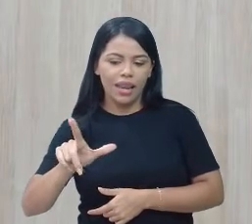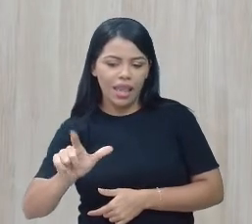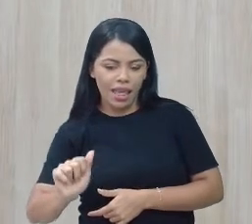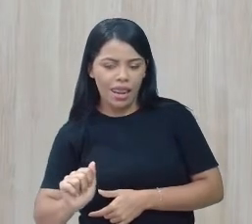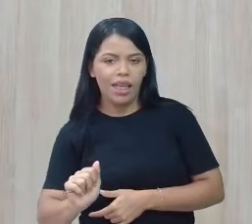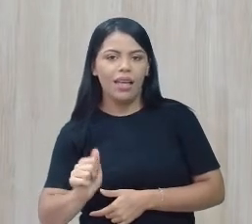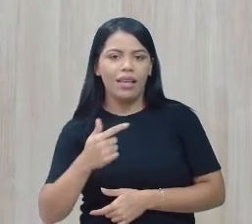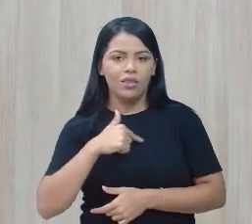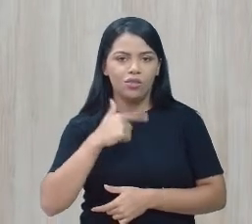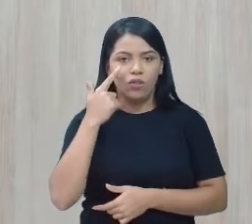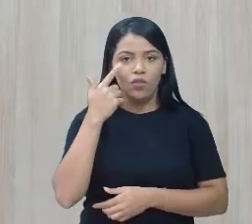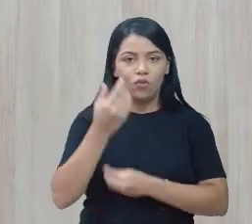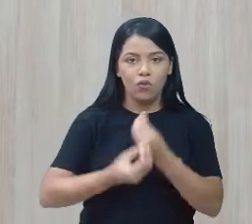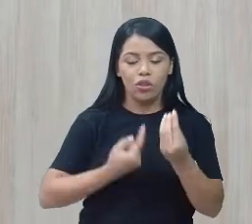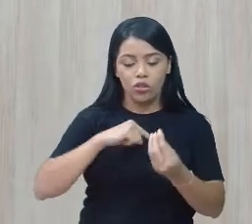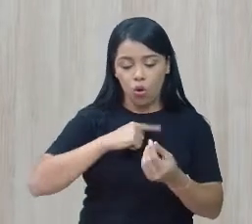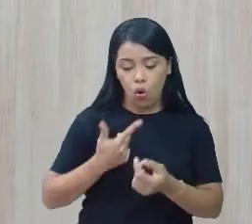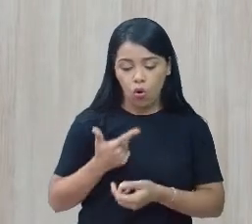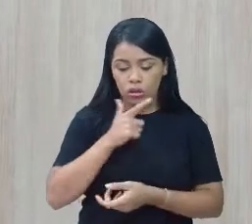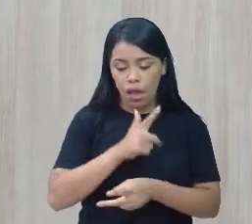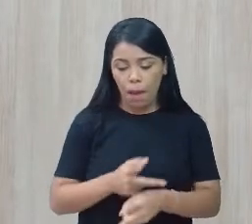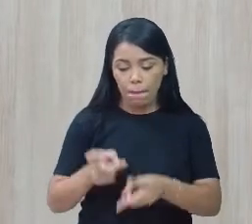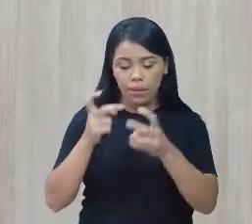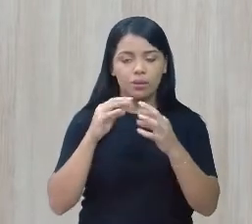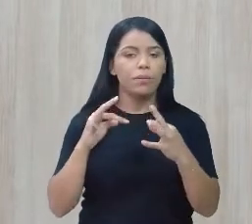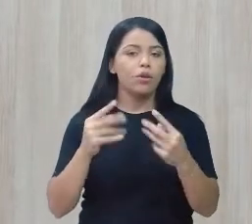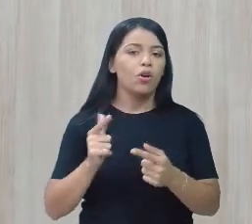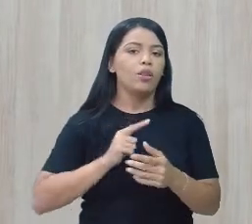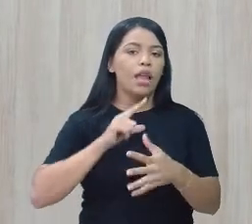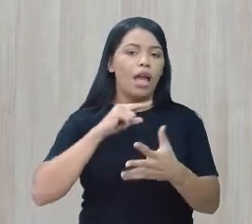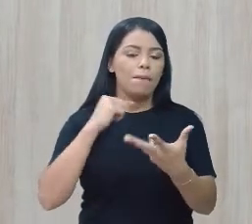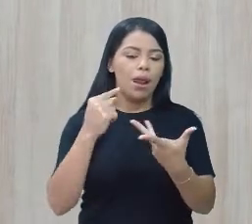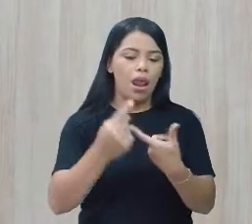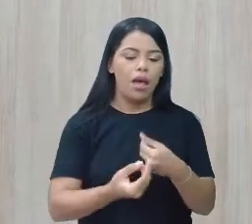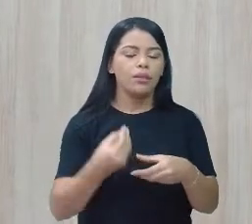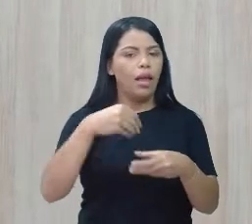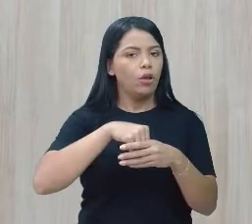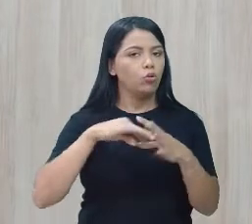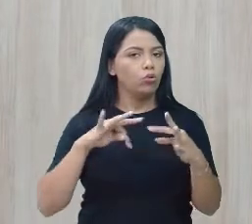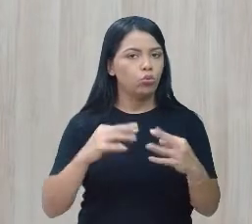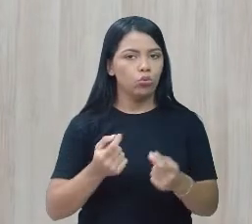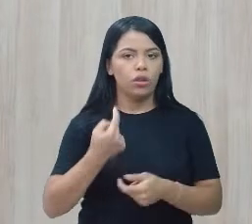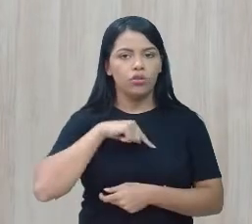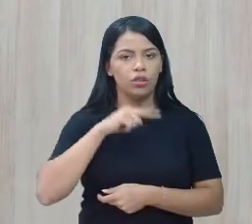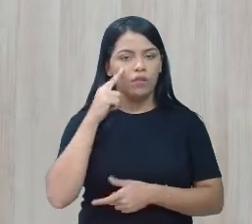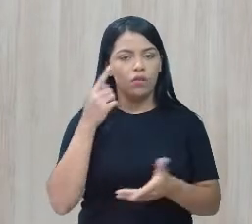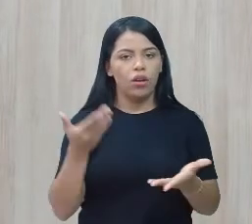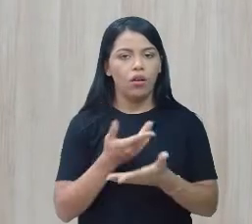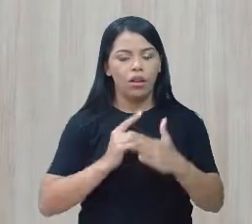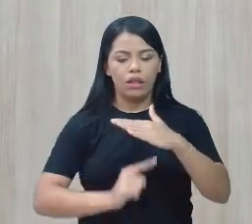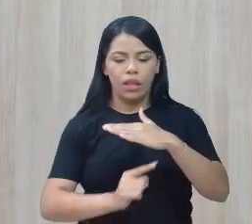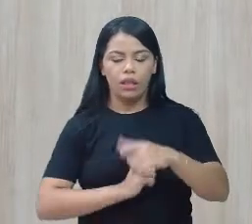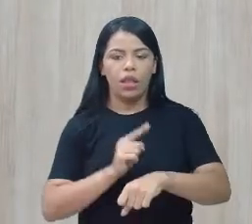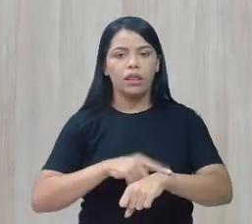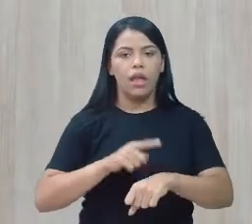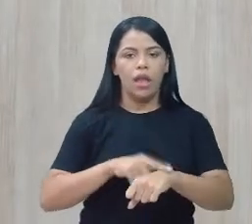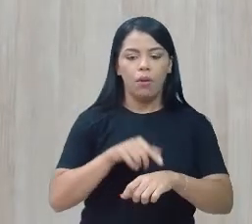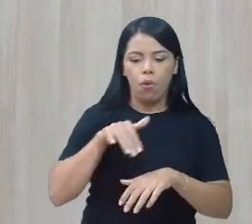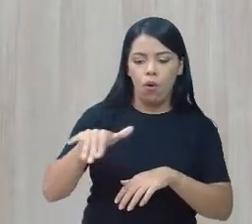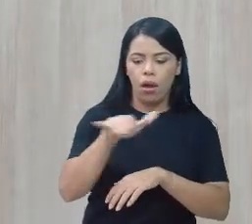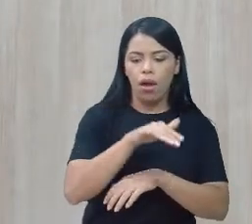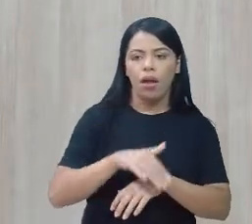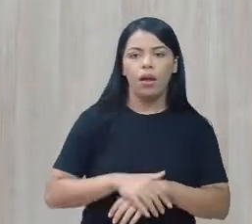perceber como a narrativa ela tem todos os elementos aqui que eu estava falando, né? Um tempo, um espaço, uma personagem e assim por